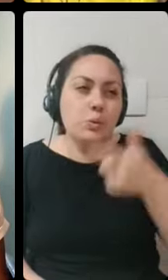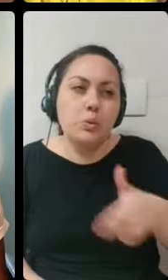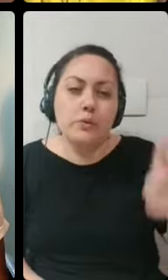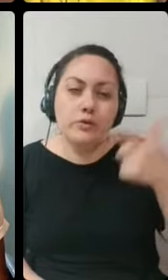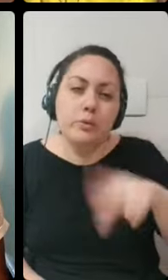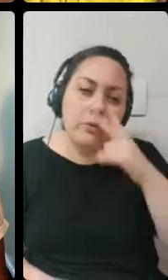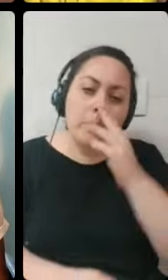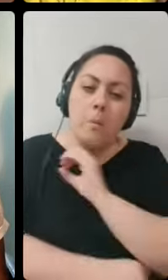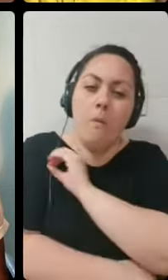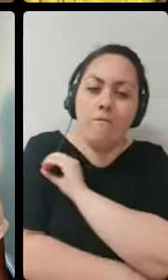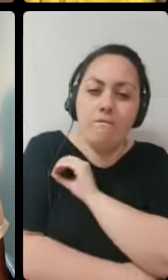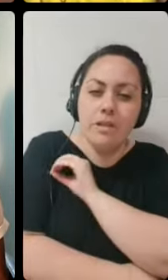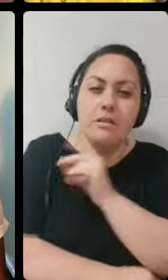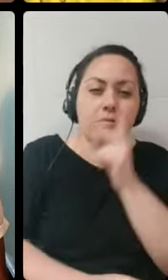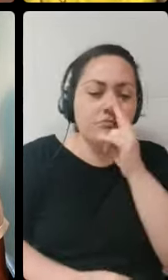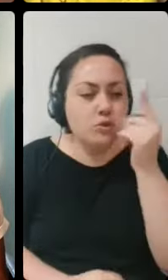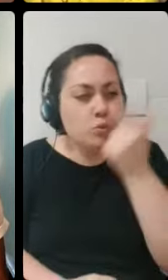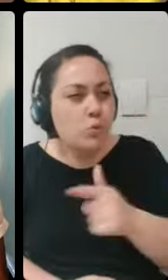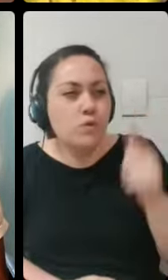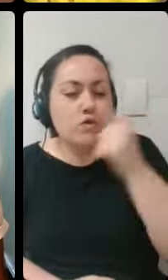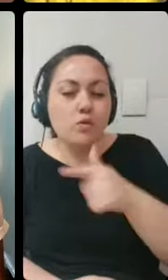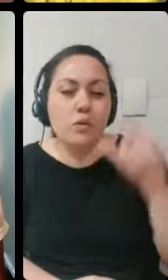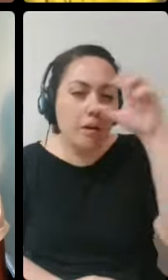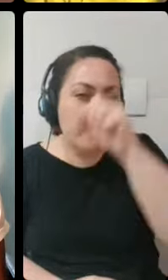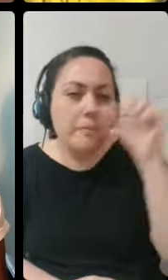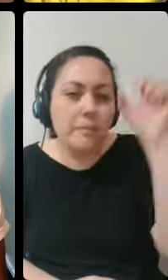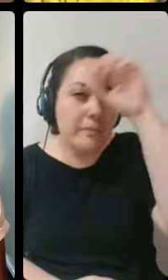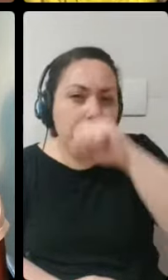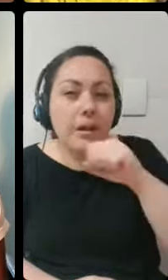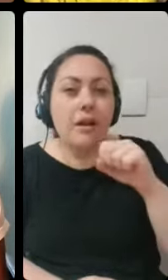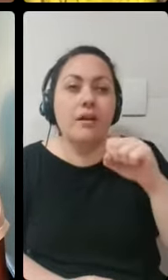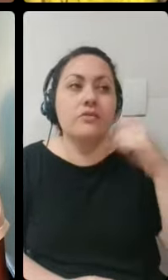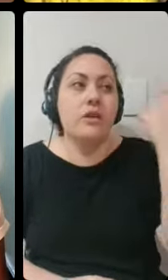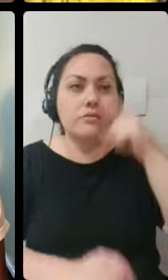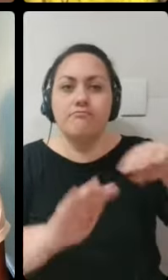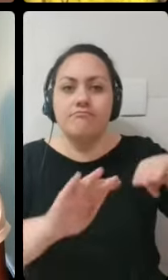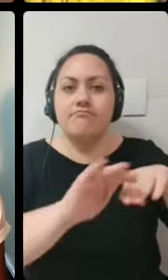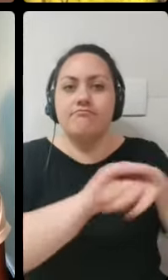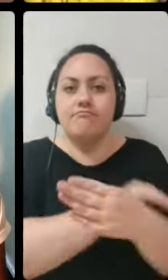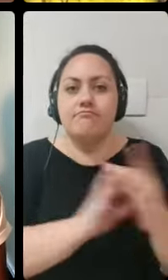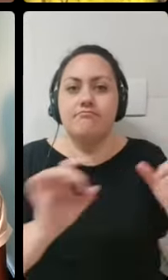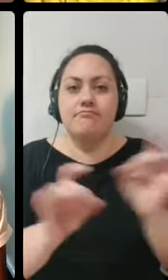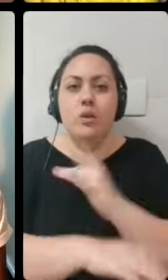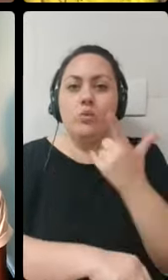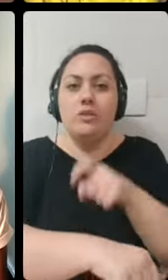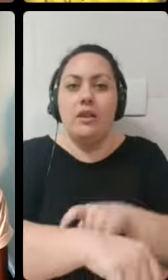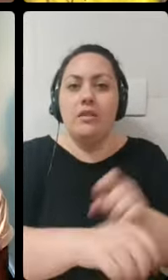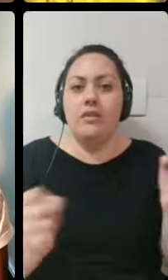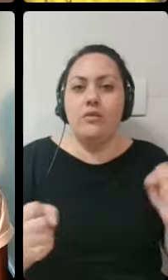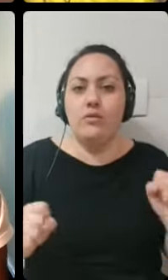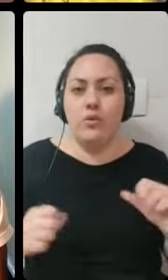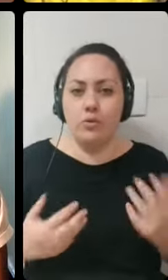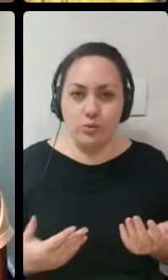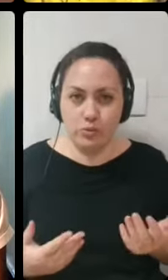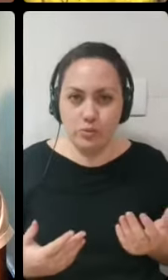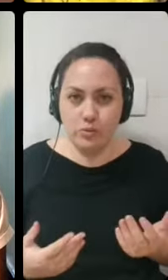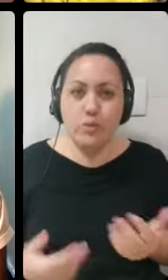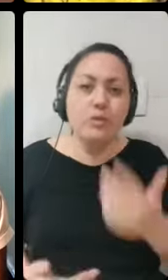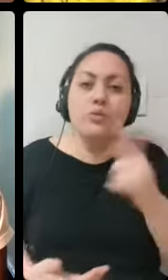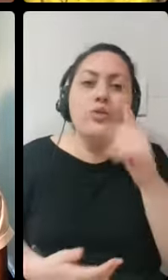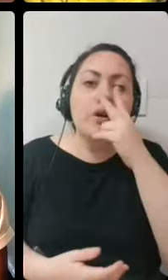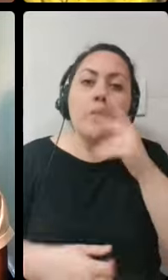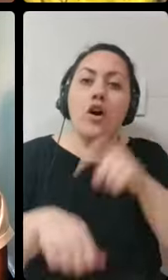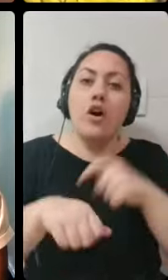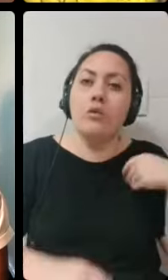que acabou ajudando a chegar lá. E óbvio que teve o nervosismo, mas não foi aquele nervosismo de não sei fazer a oficina, e sim